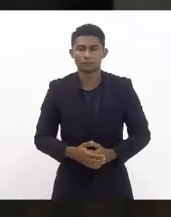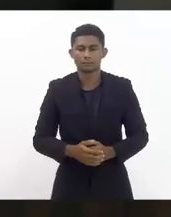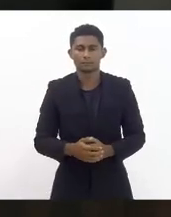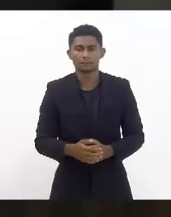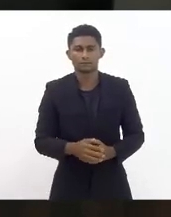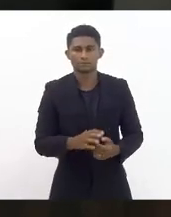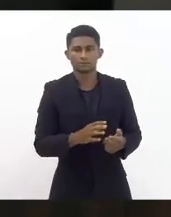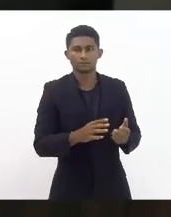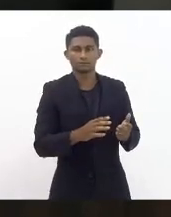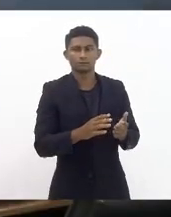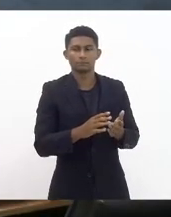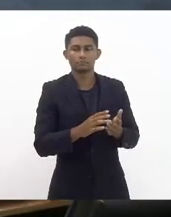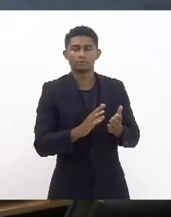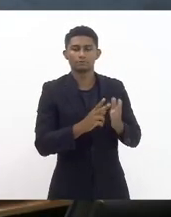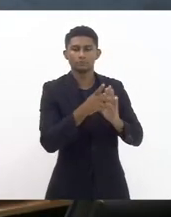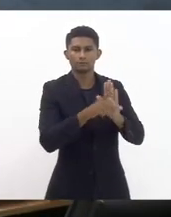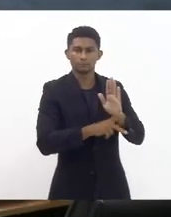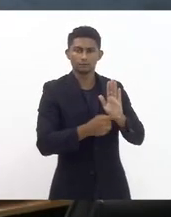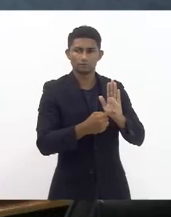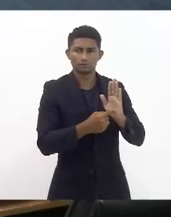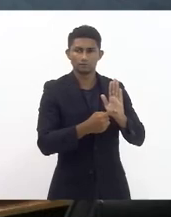Projeto de resolução.